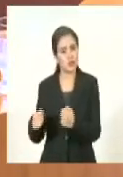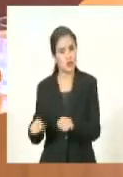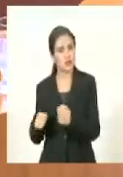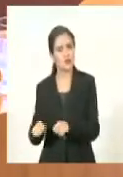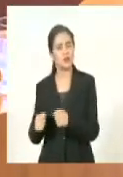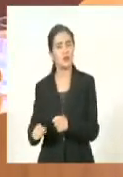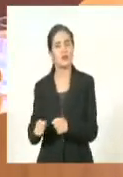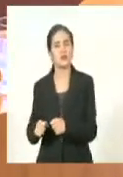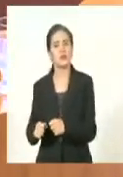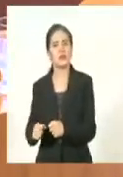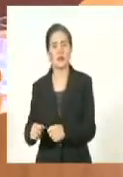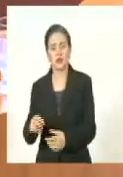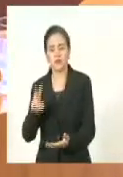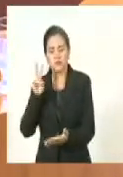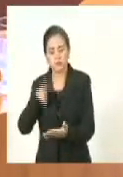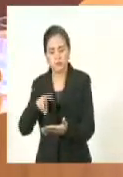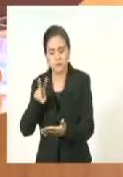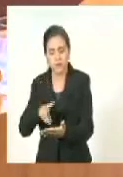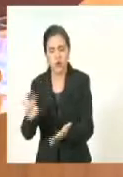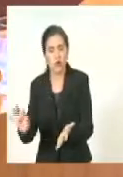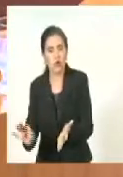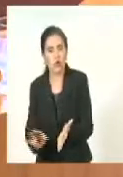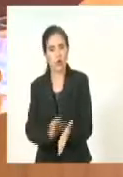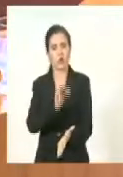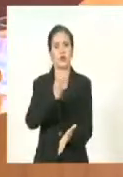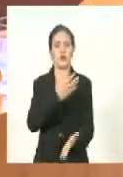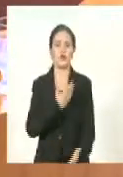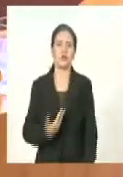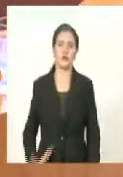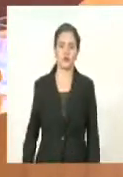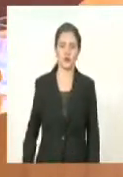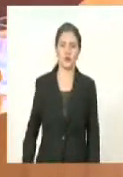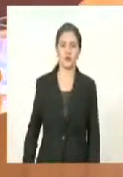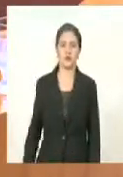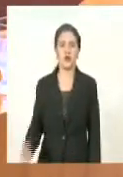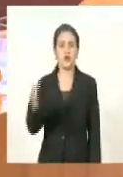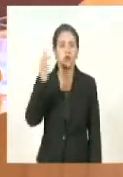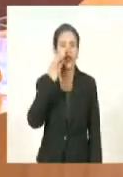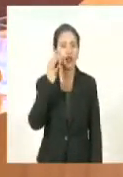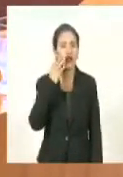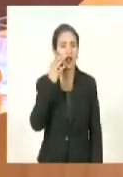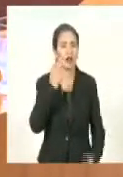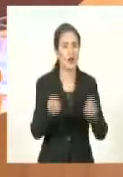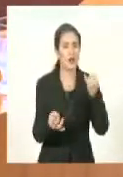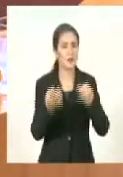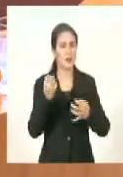de que o governador fala de transparência também como parte do discurso da